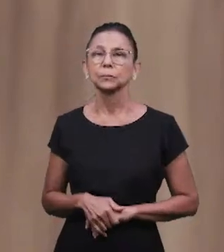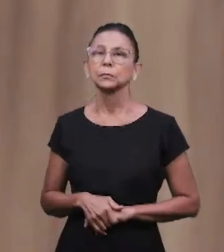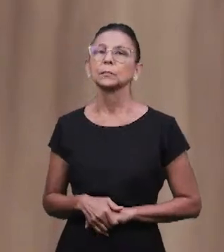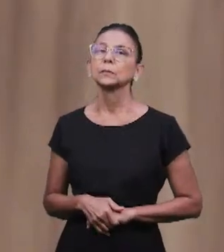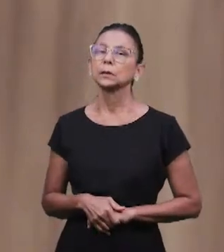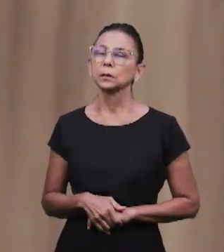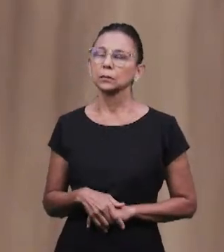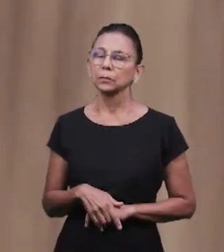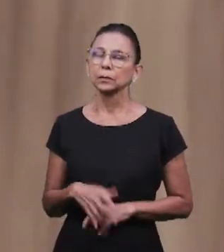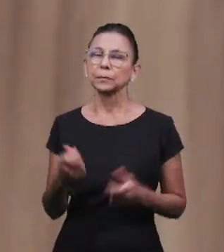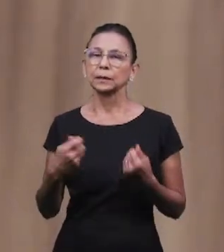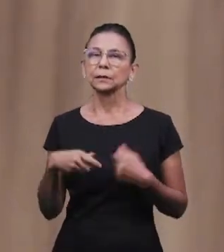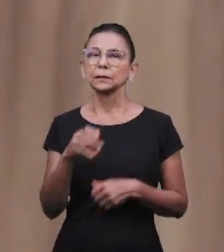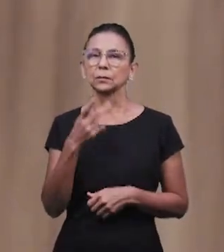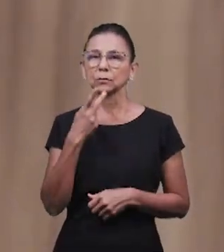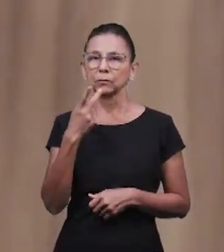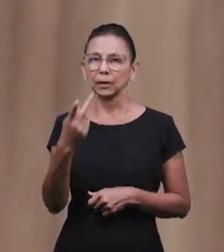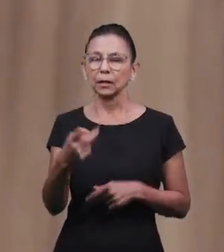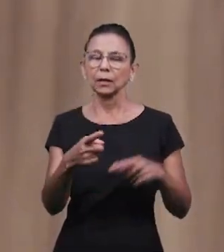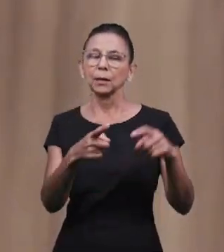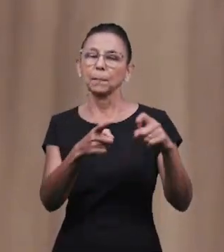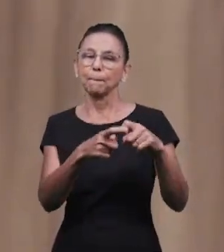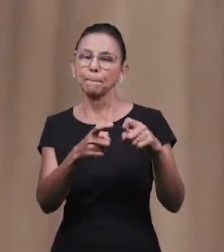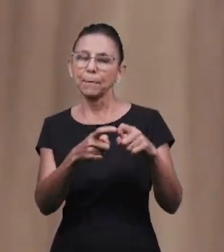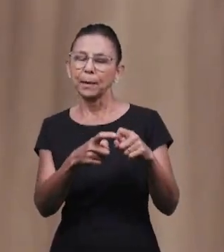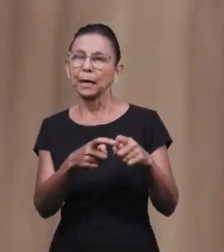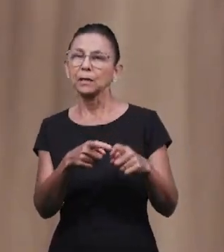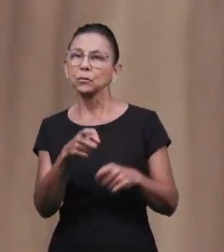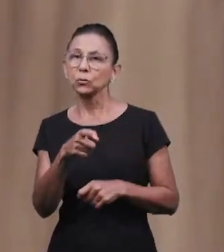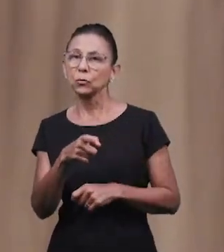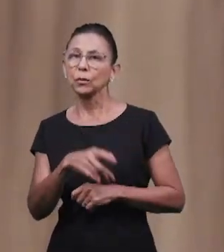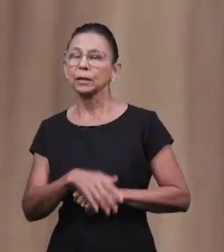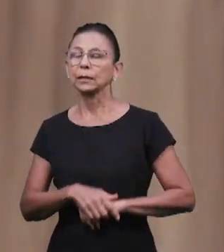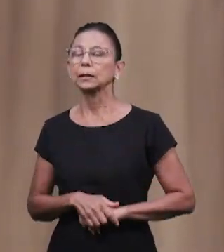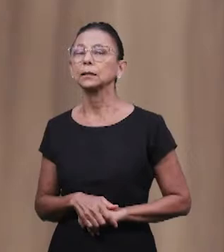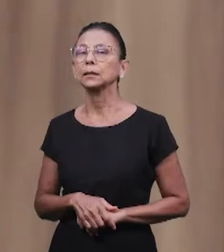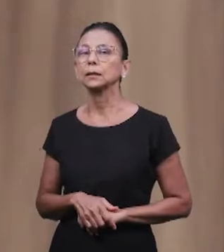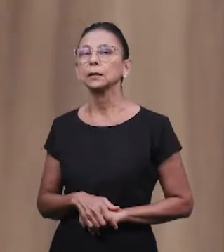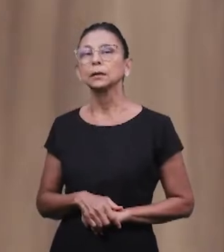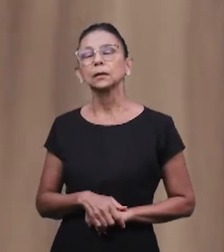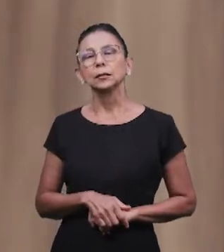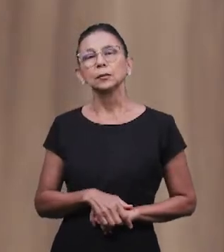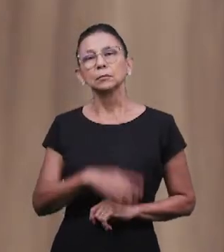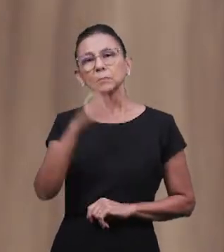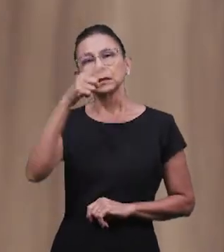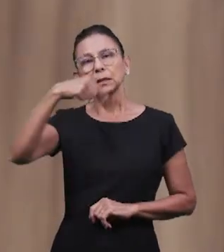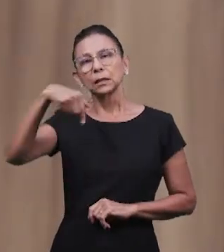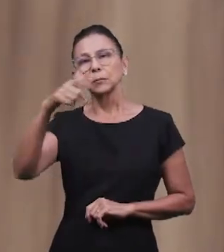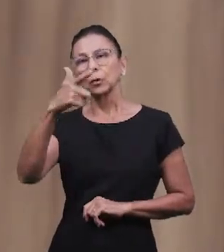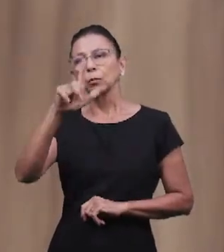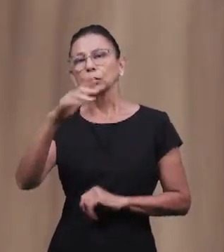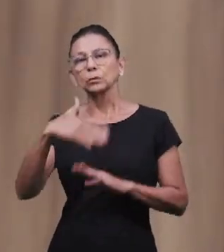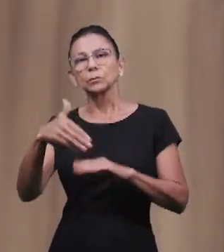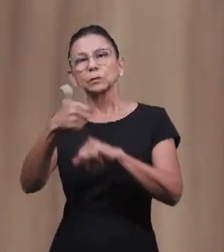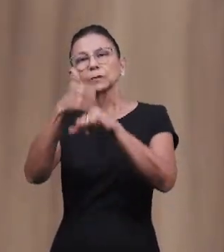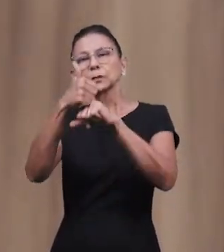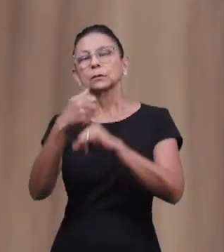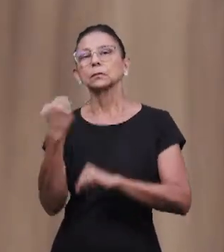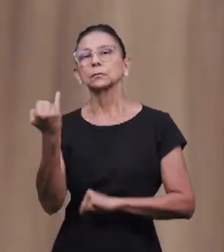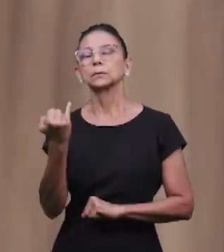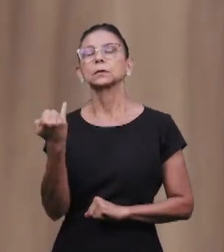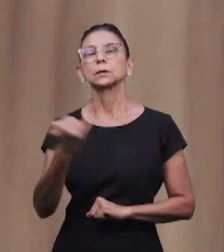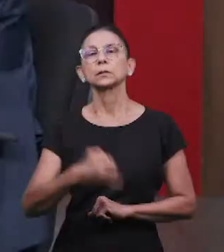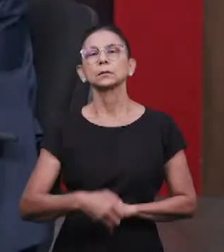consulta pediátrica precisa ser relatado, para que o pediatra possa encaminhar essa criança para os demais profissionais. Isso